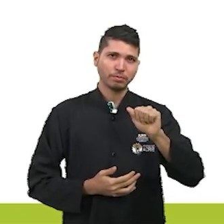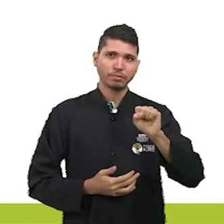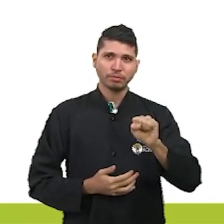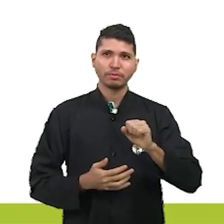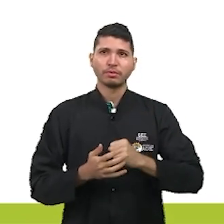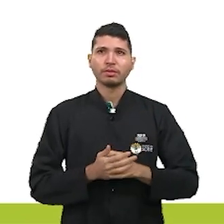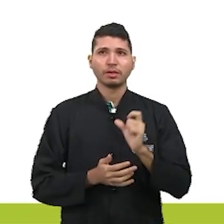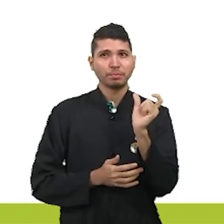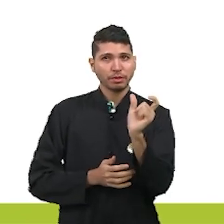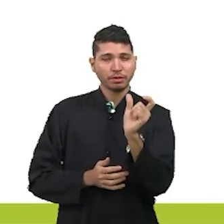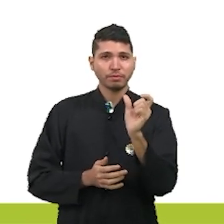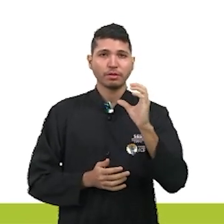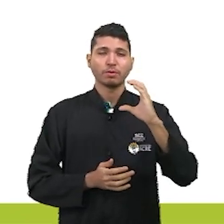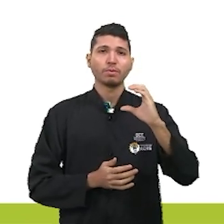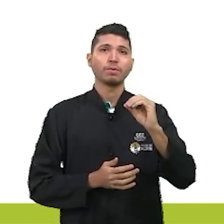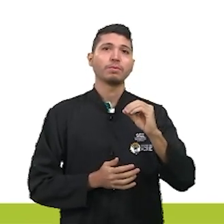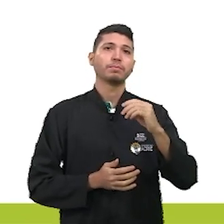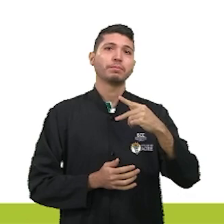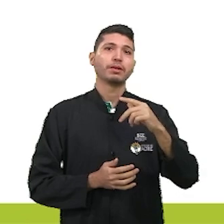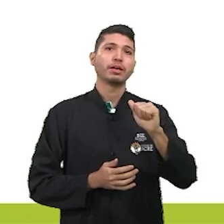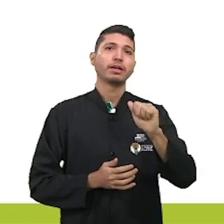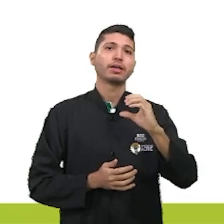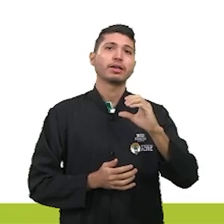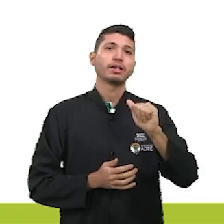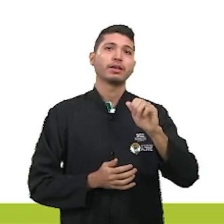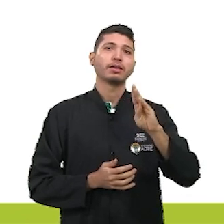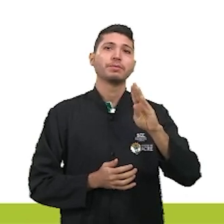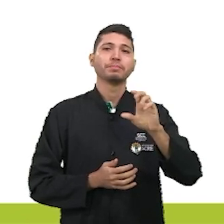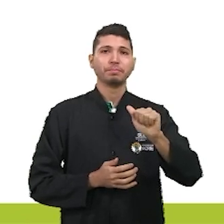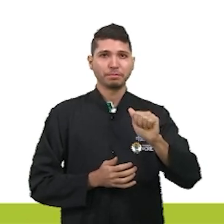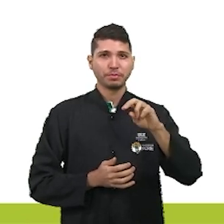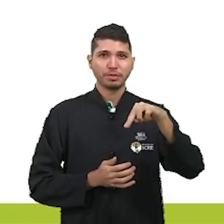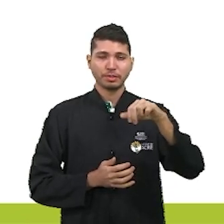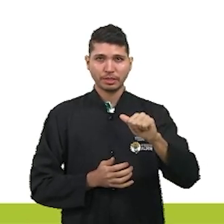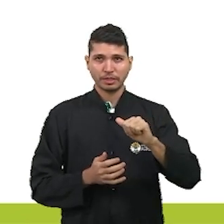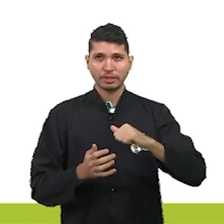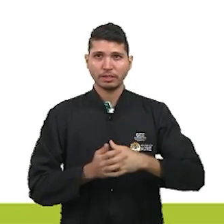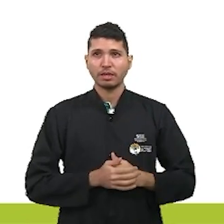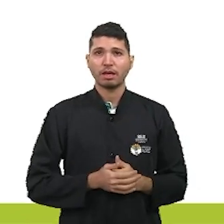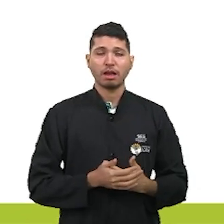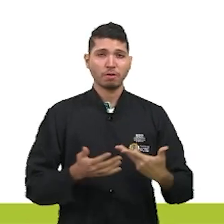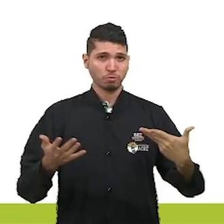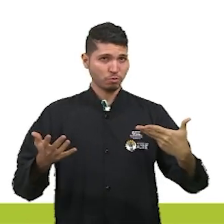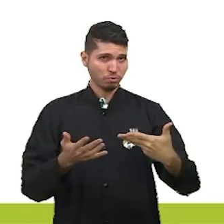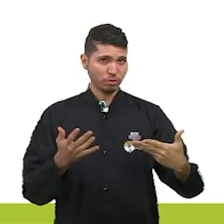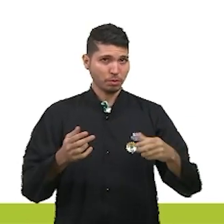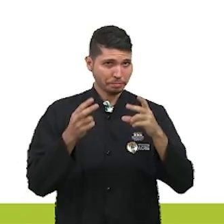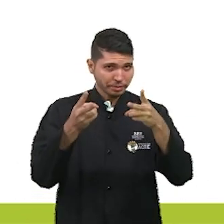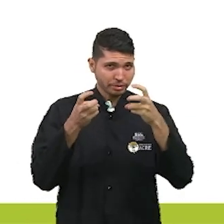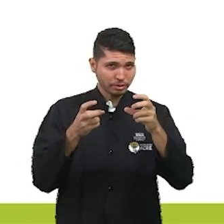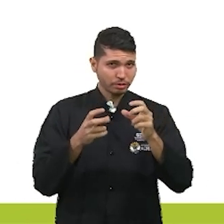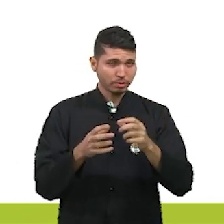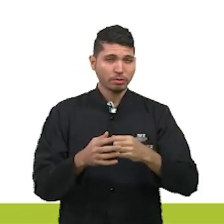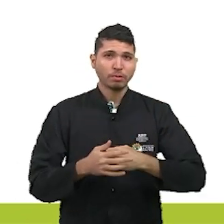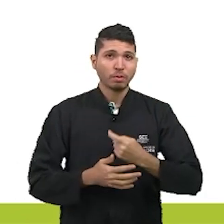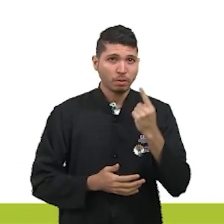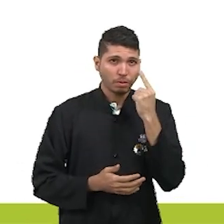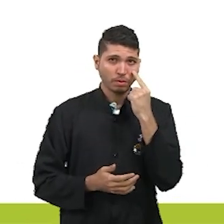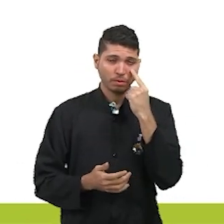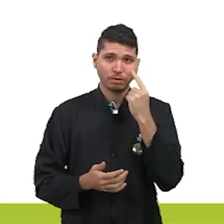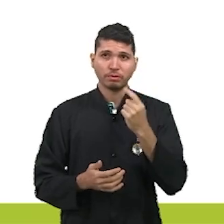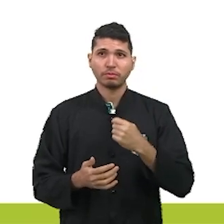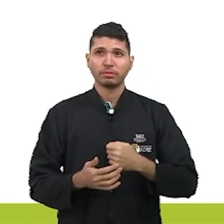que acontece agora aqui, diferente do que nós fizemos anteriormente, é que nós temos